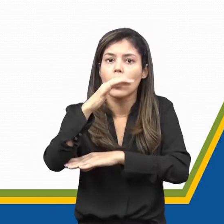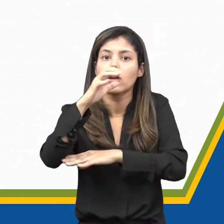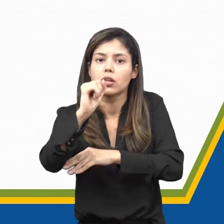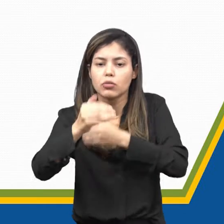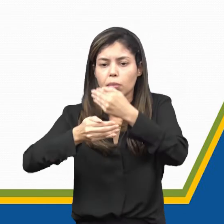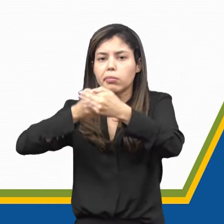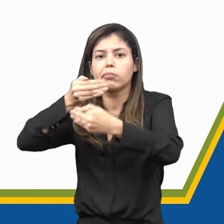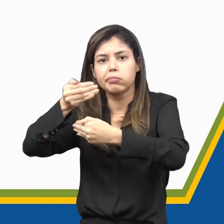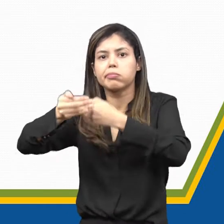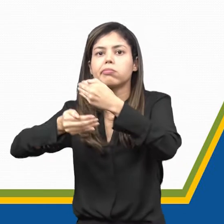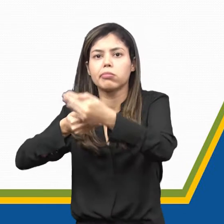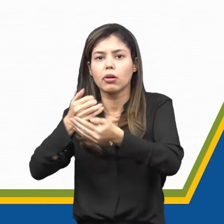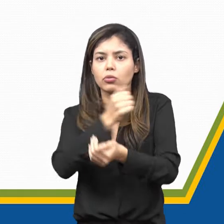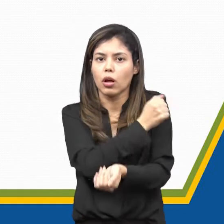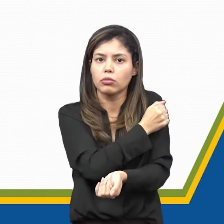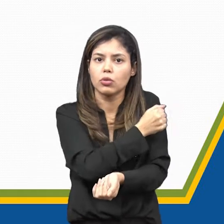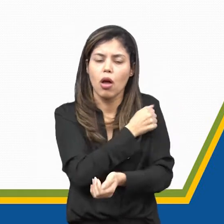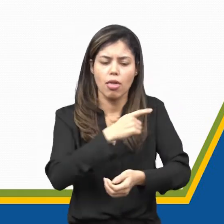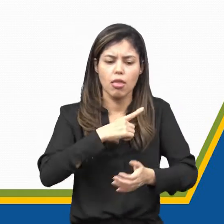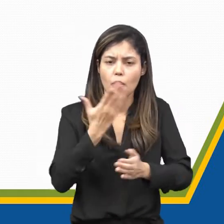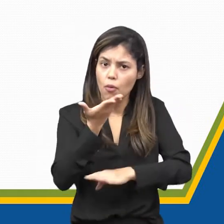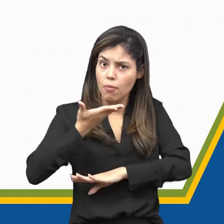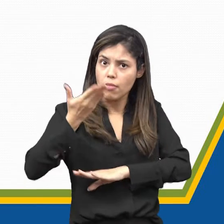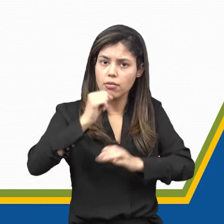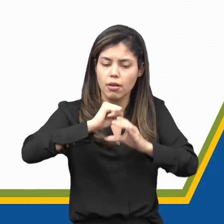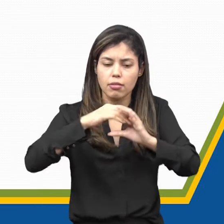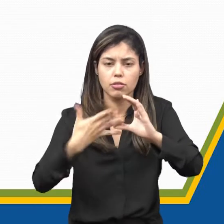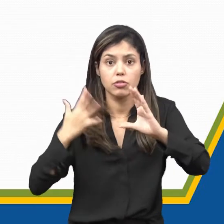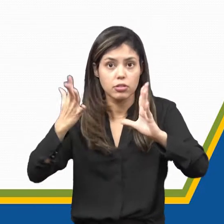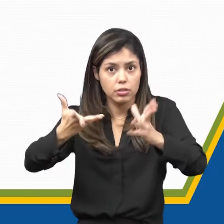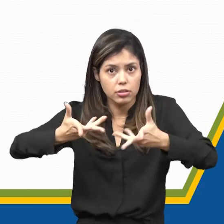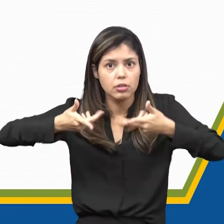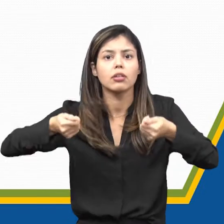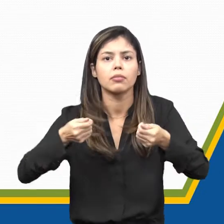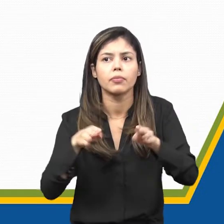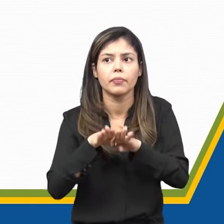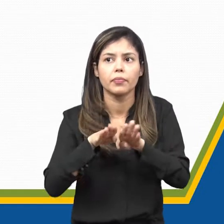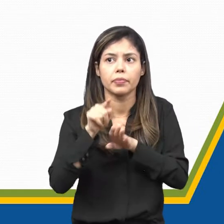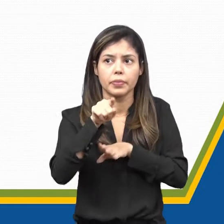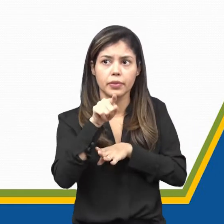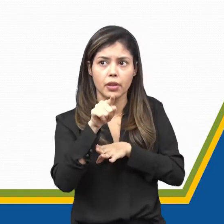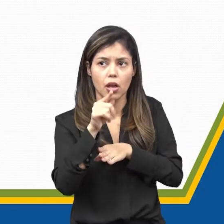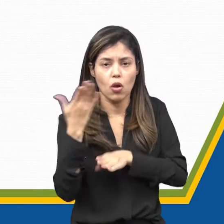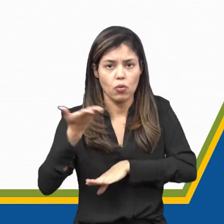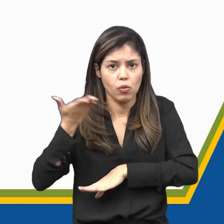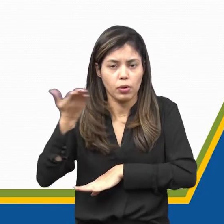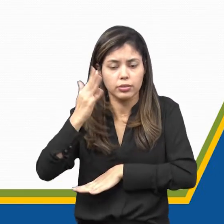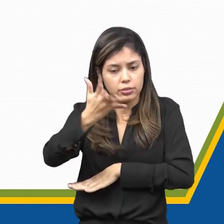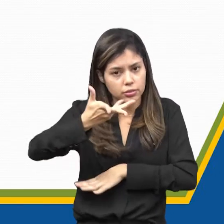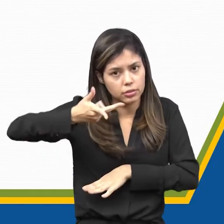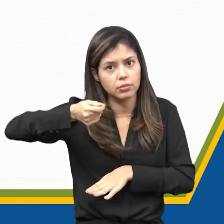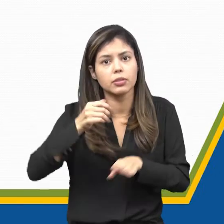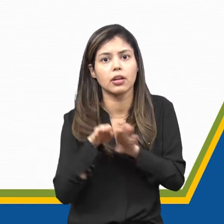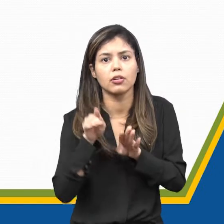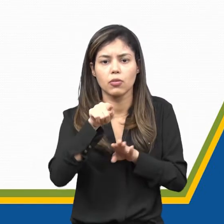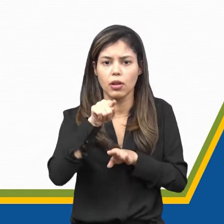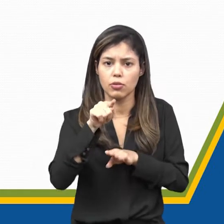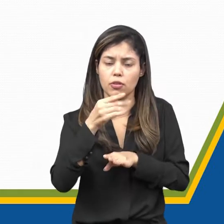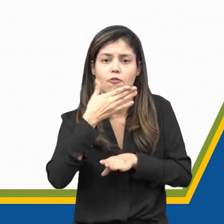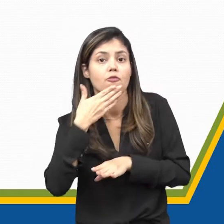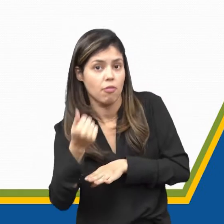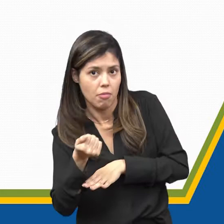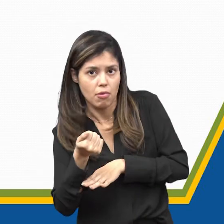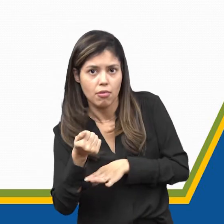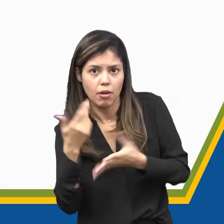aluno, tendo por base suas características e habilidades. Com base nisso, com base na habilidade, naquilo que ele foi melhor,